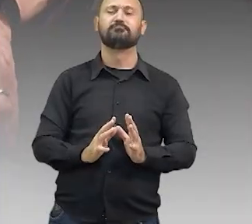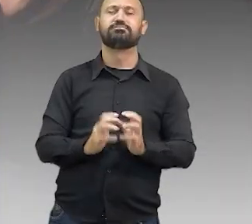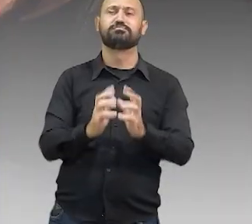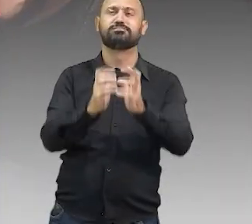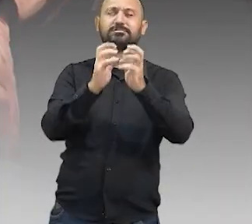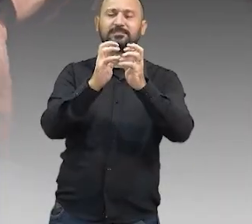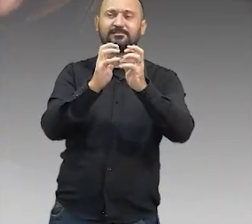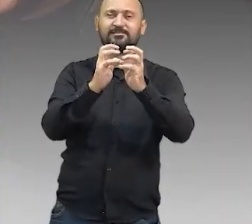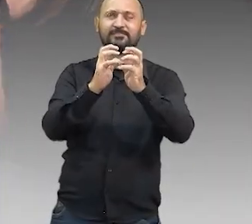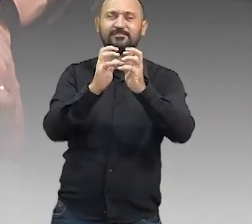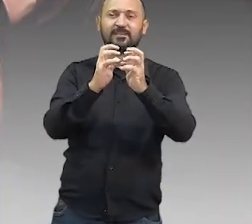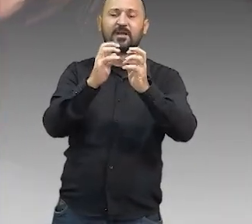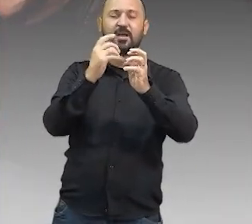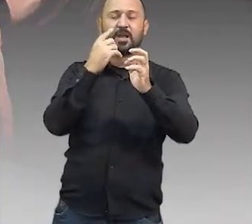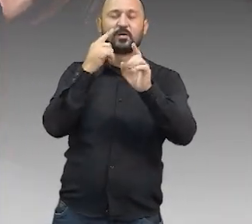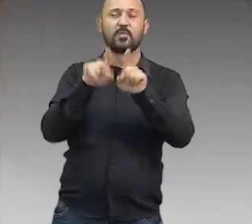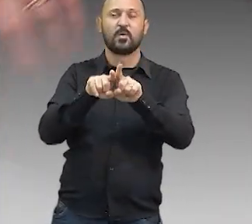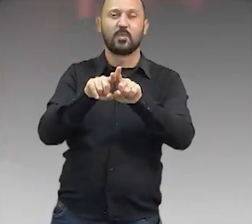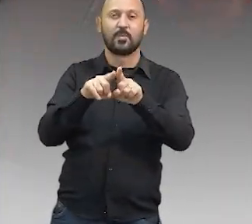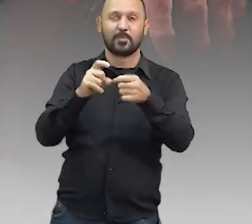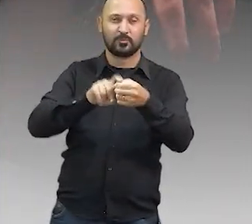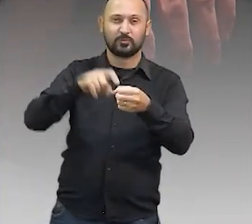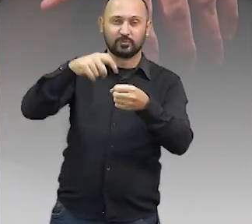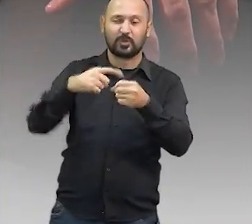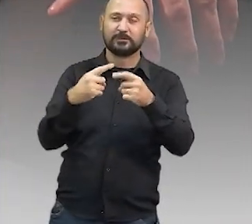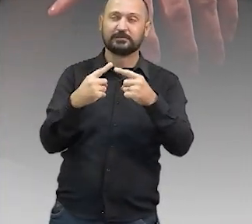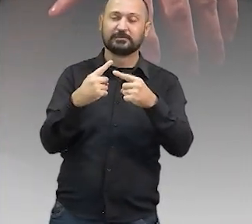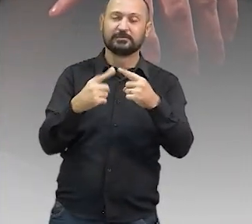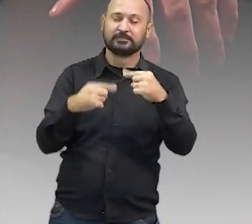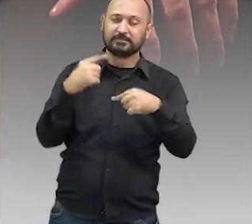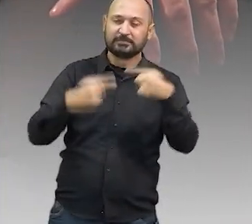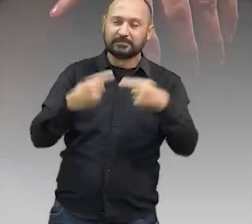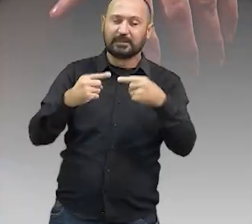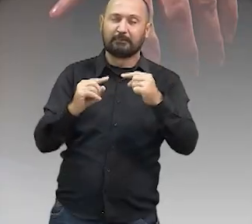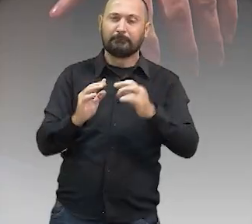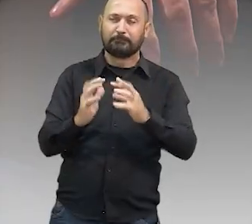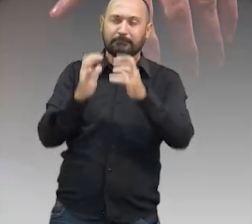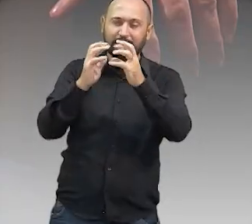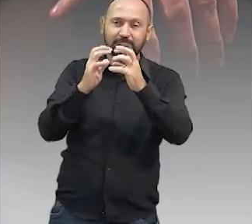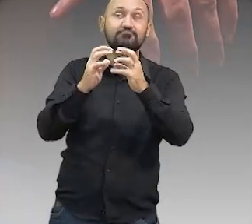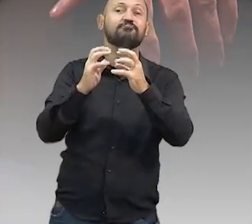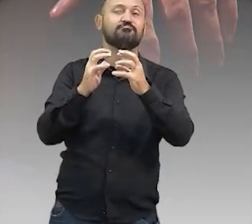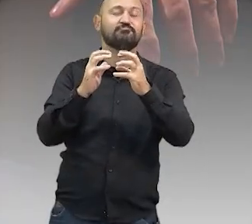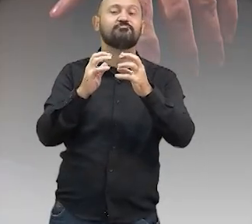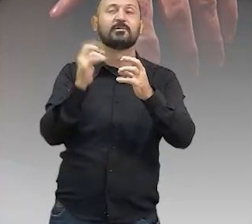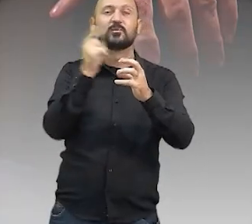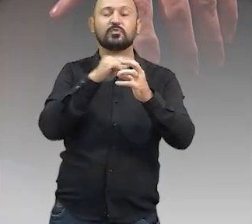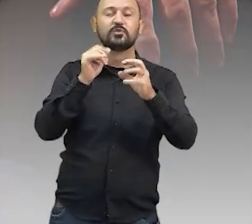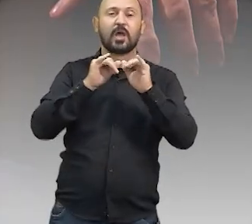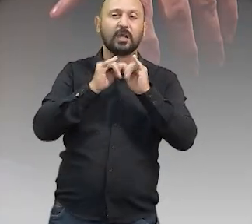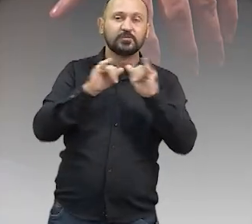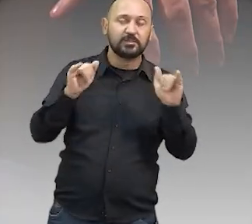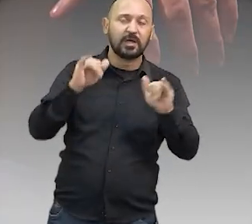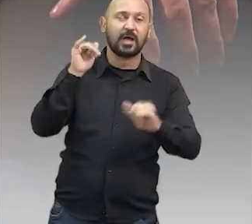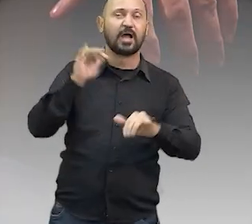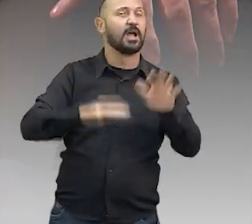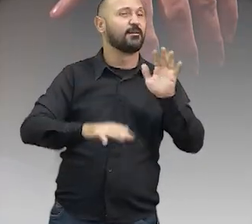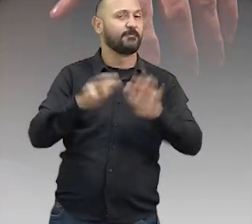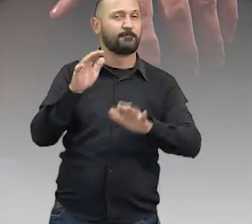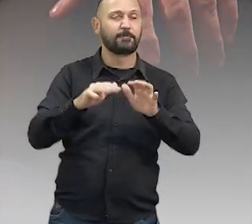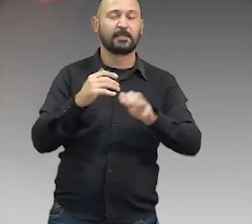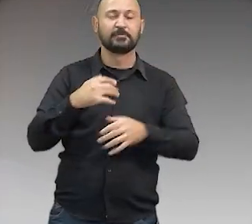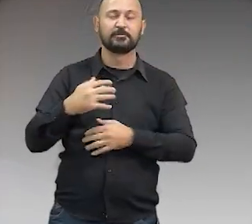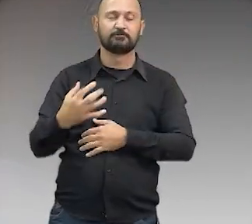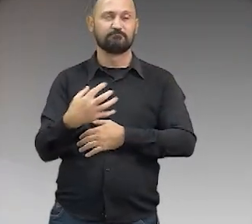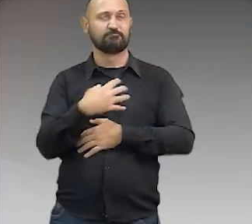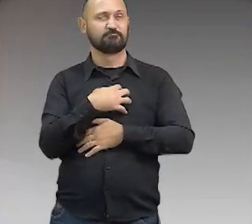Eu brigo, às vezes com meu sócio, às vezes eu discuto com ele para dar uma notícia que às